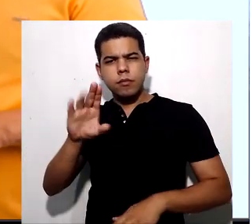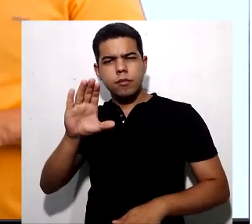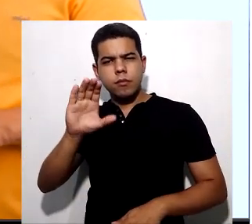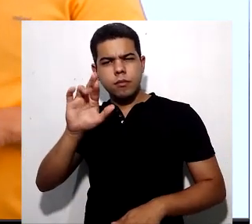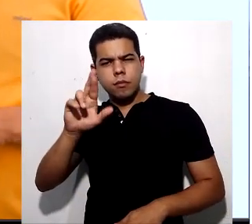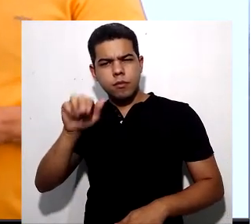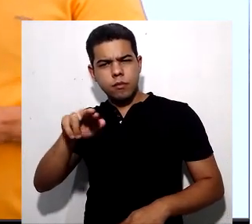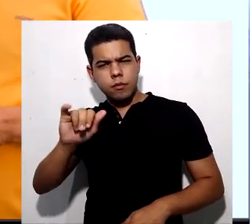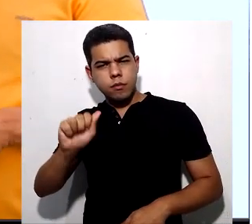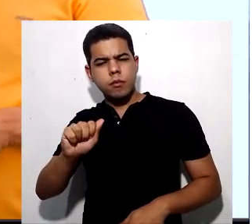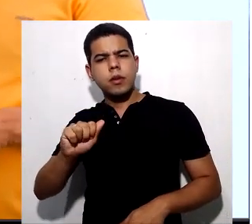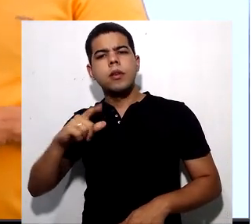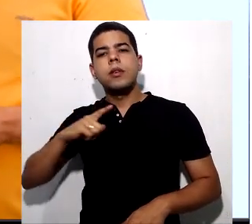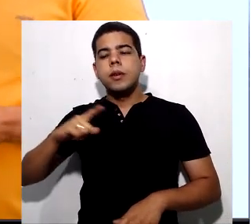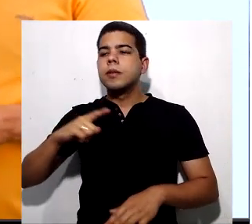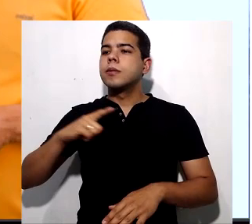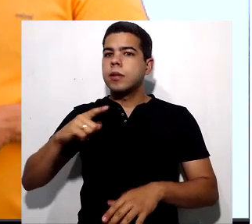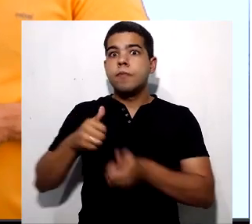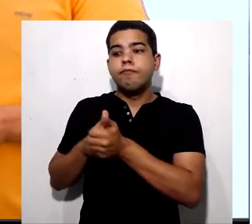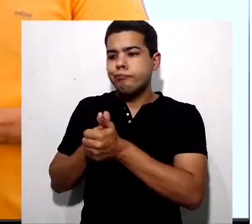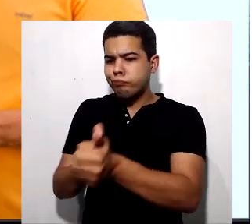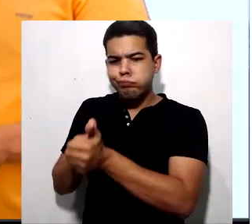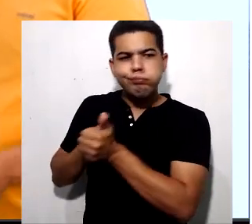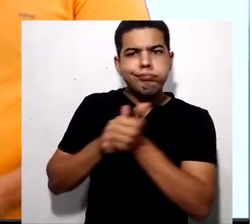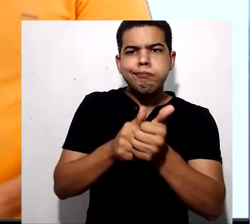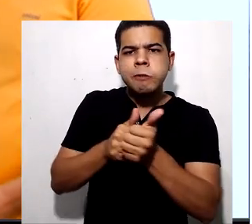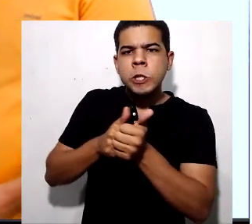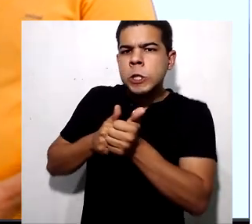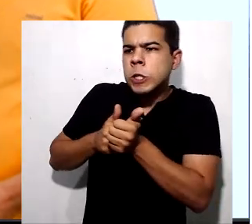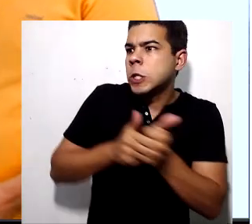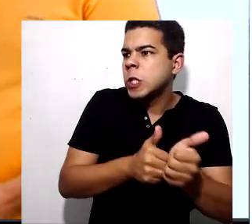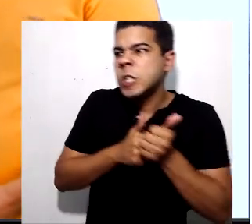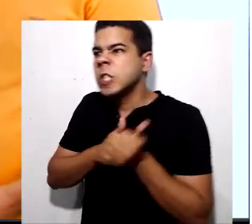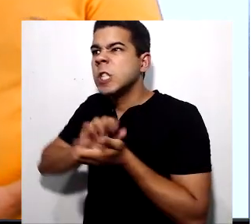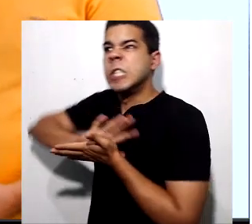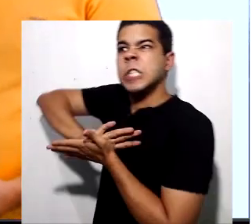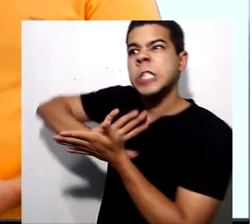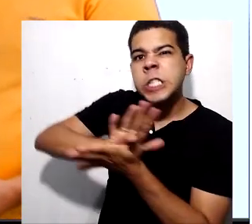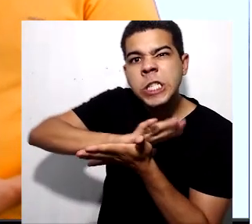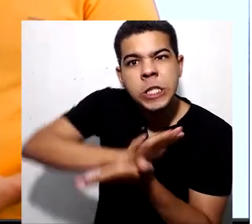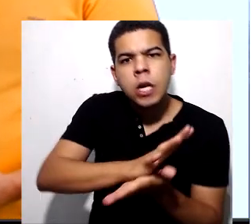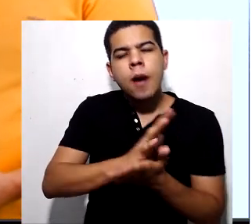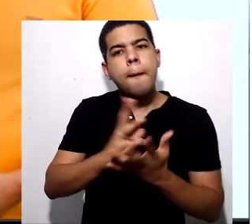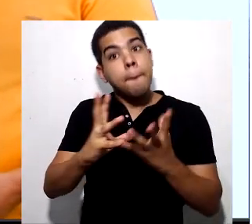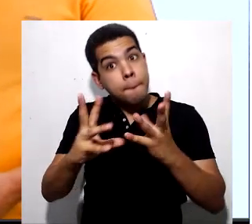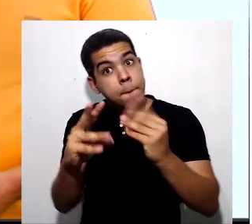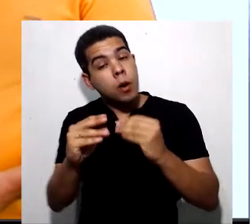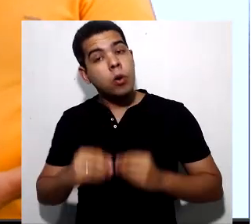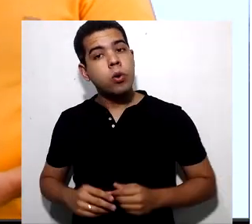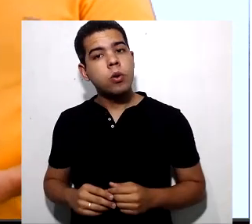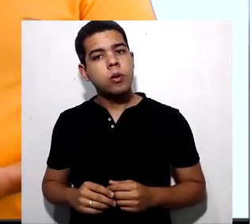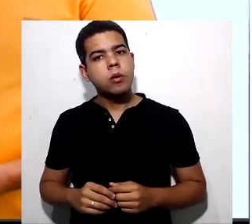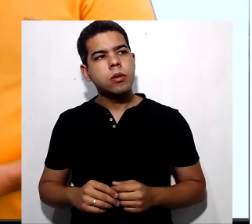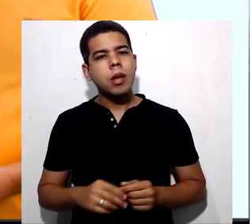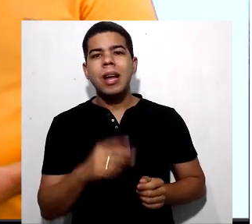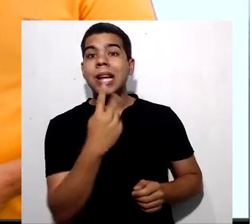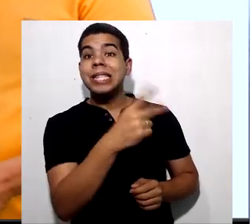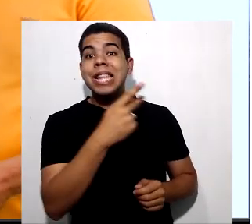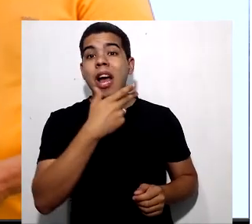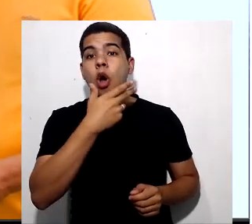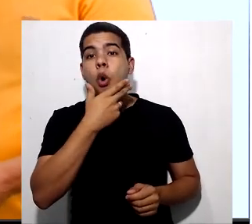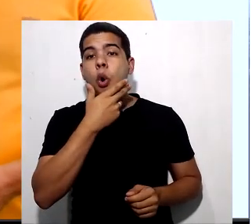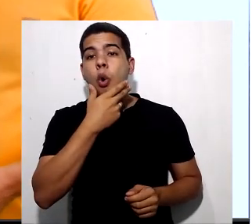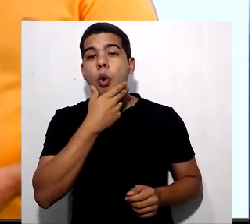muito fortes os pogroms, a perseguição. Justamente um fato curioso, que o avô materno dela foi